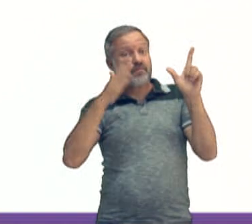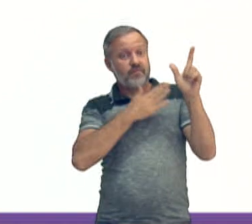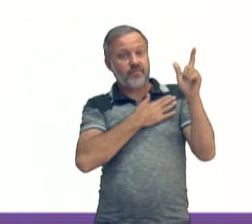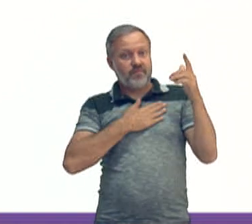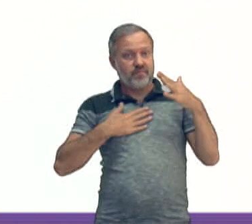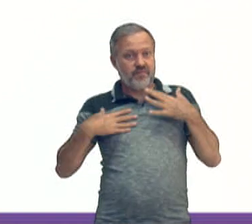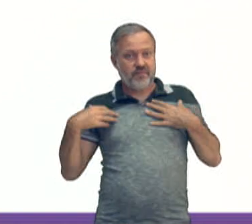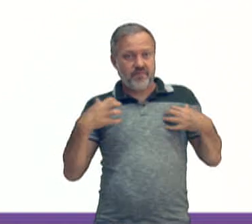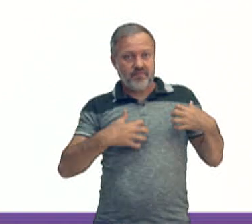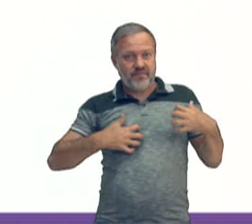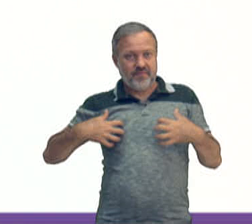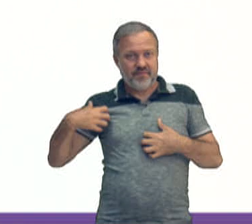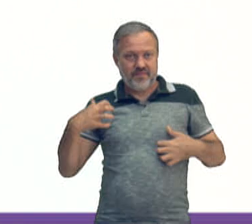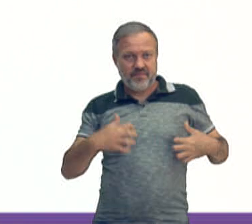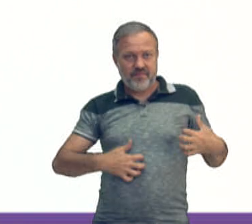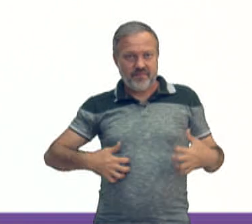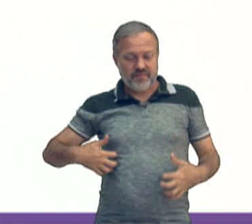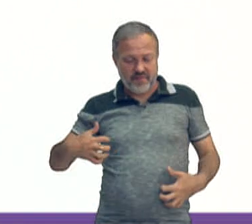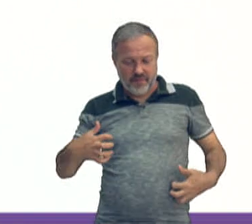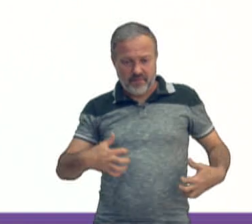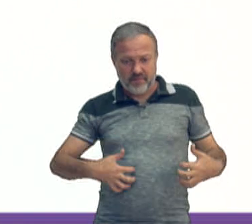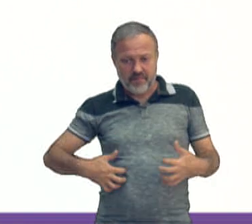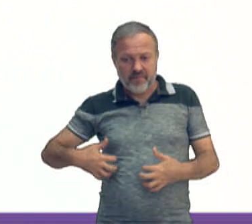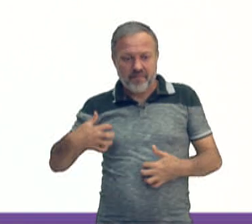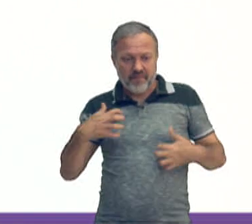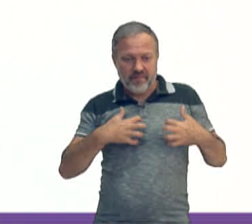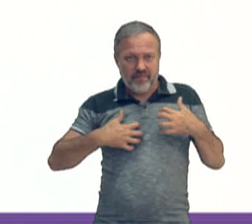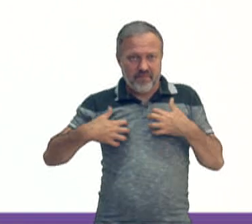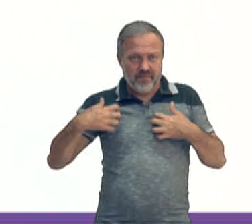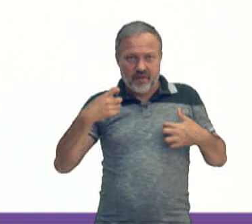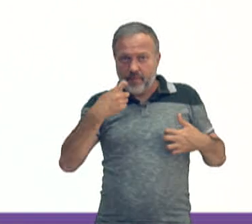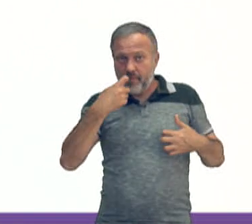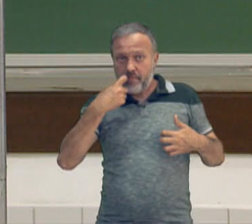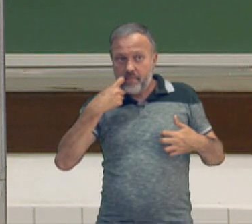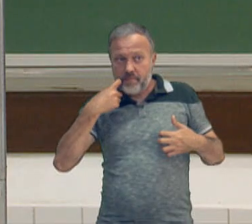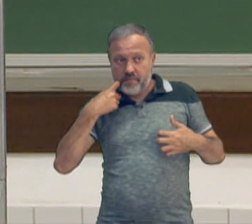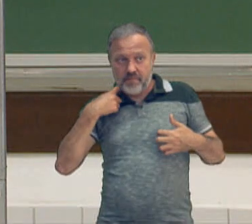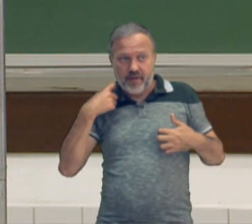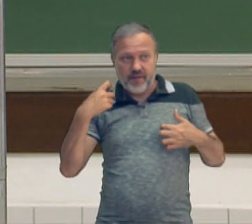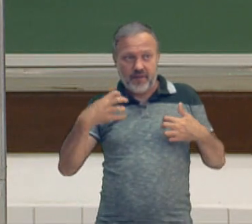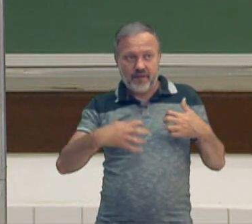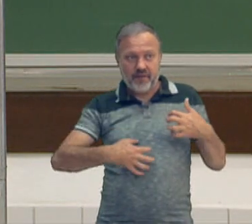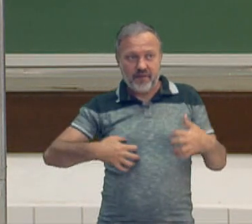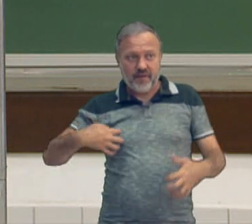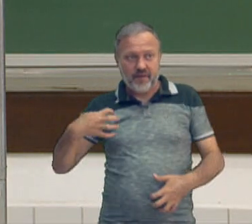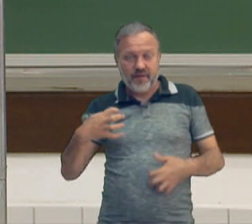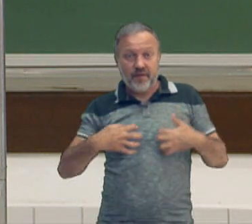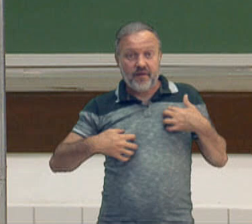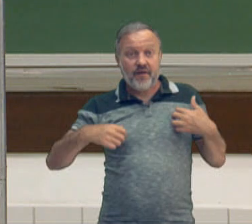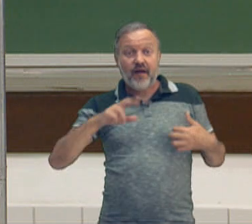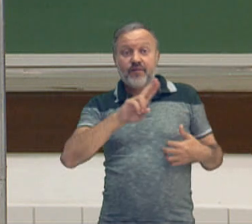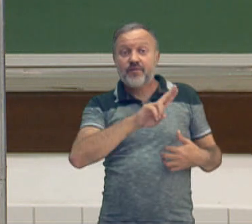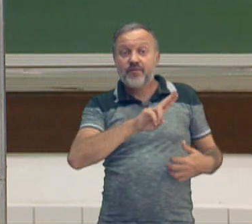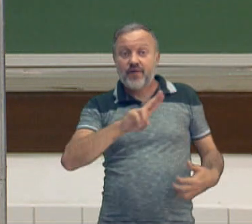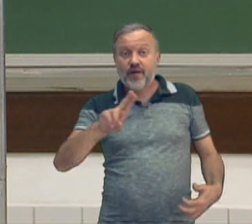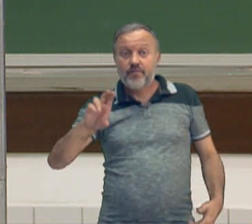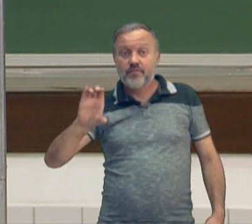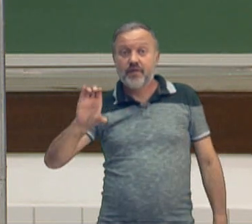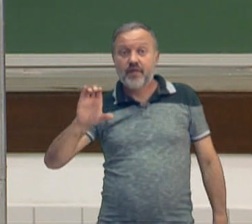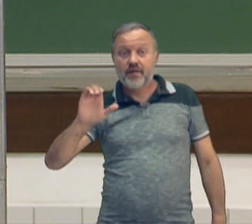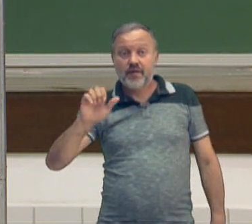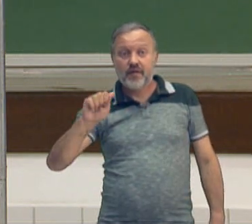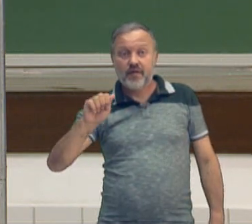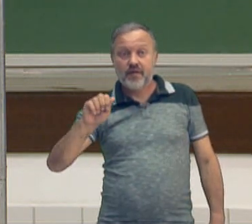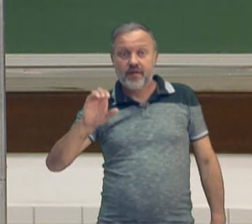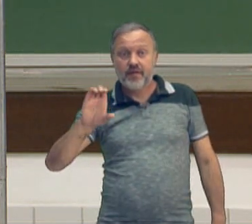corpo, arranhando o corpo com dentes de um peixe chamado cachorro. É uma espécie de peixe chamado cachorro, e eles ficam